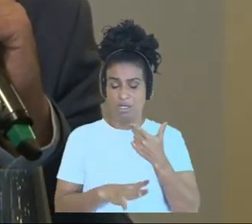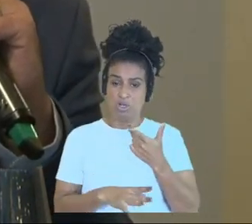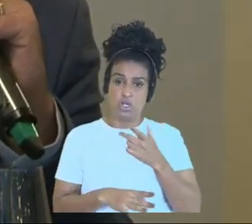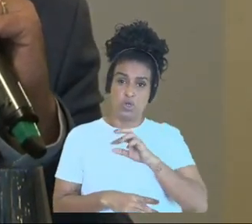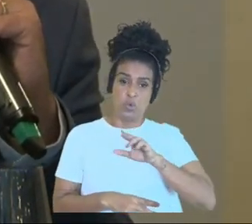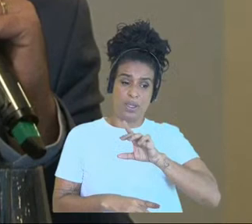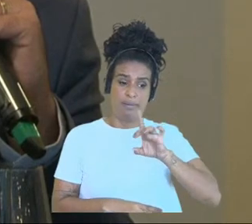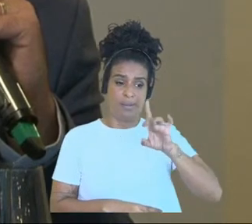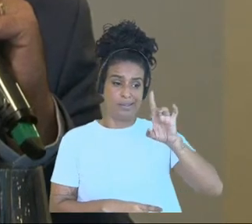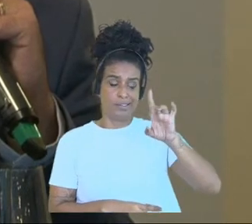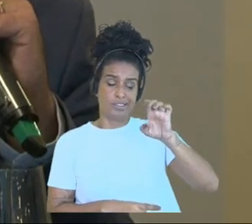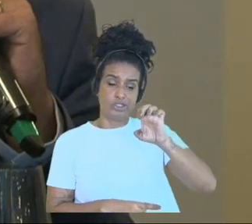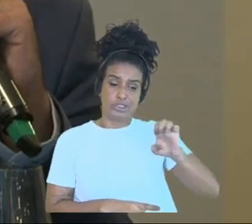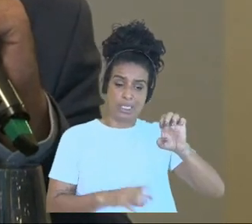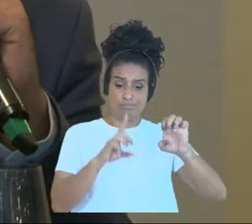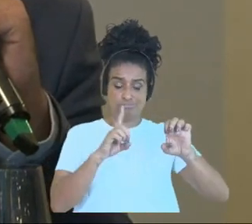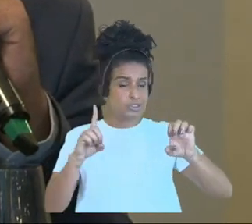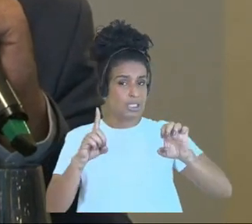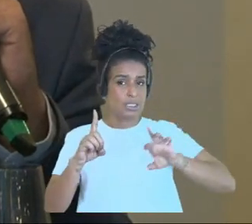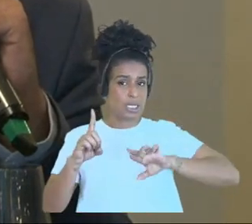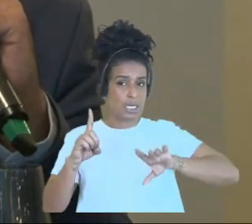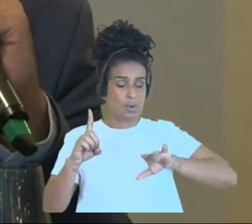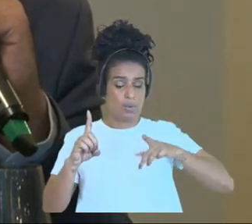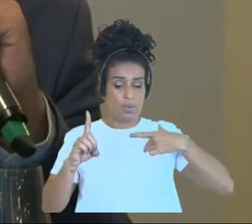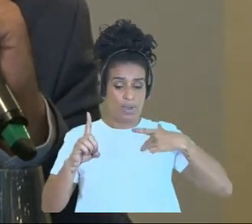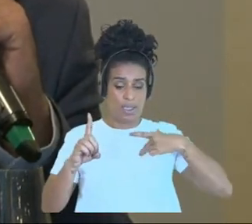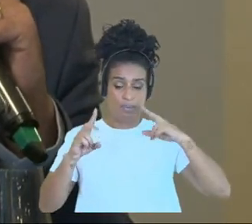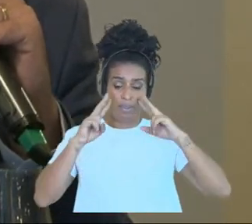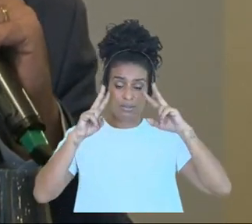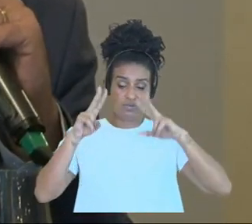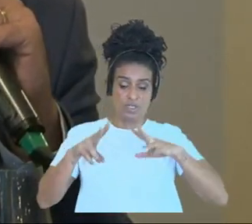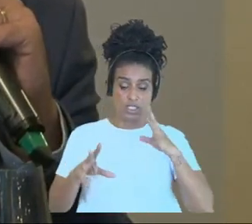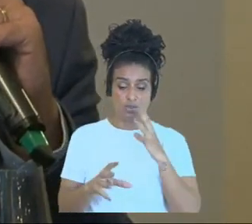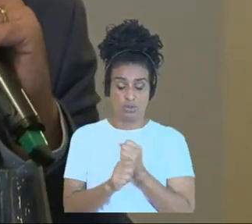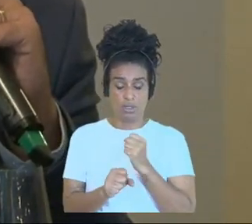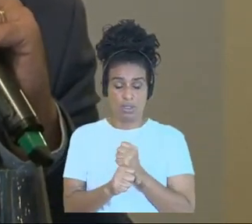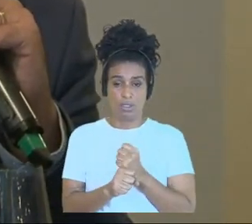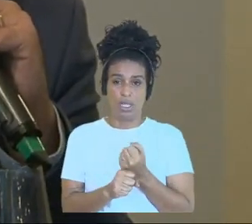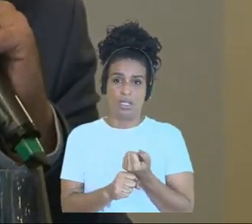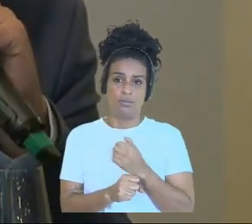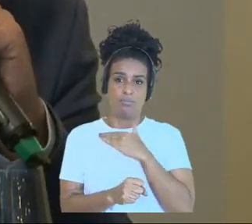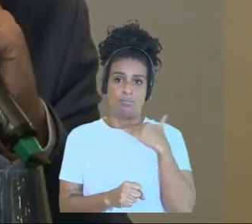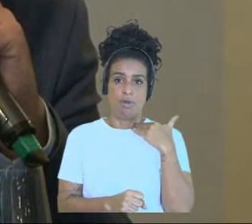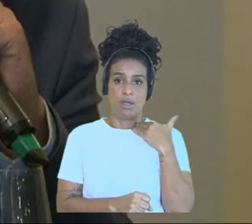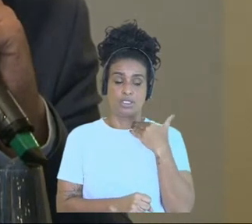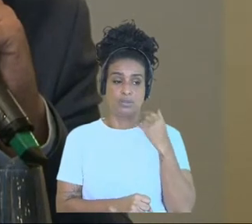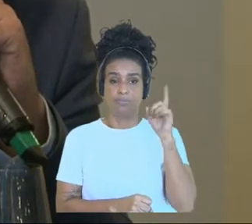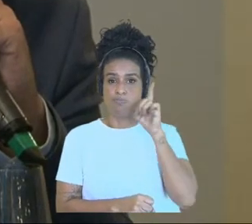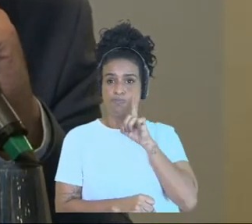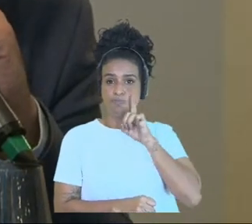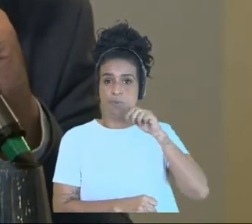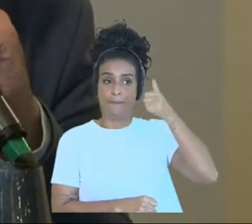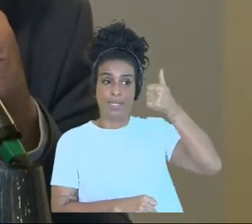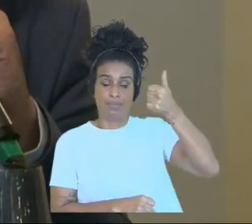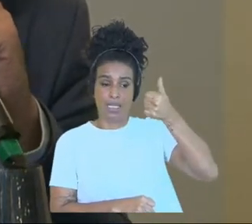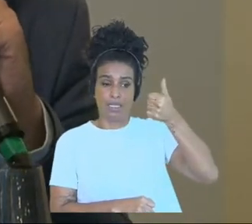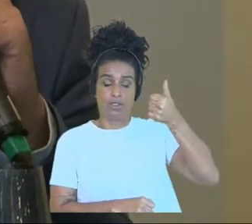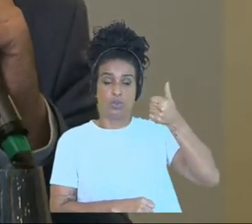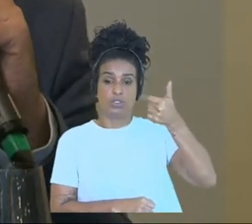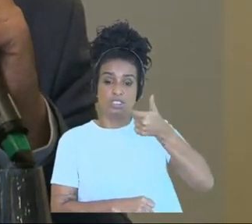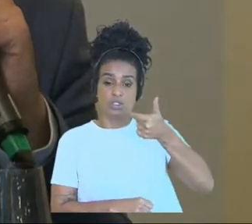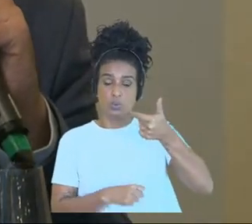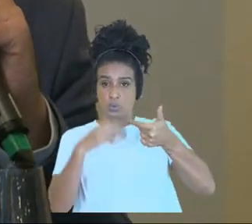esquerda e o resultado total de mortes, né? Estados Unidos em primeiro lugar, Brasil em segundo lugar, México em terceiro